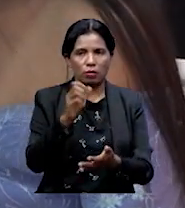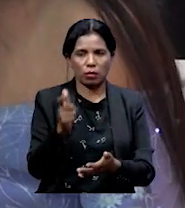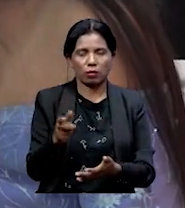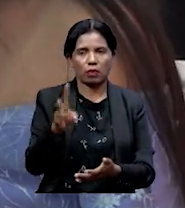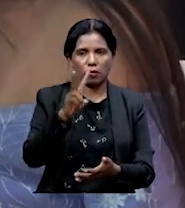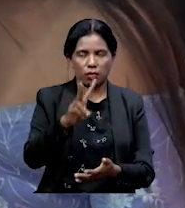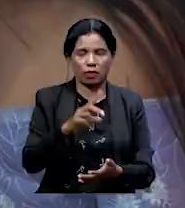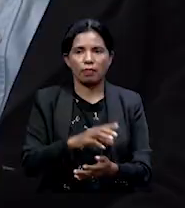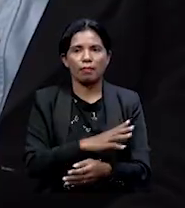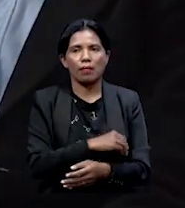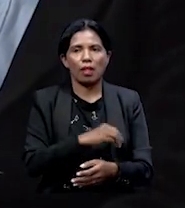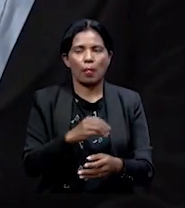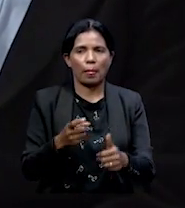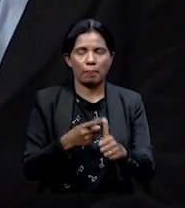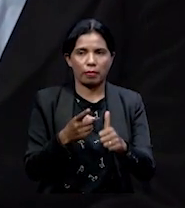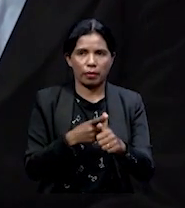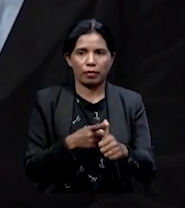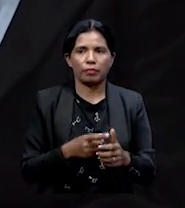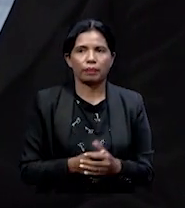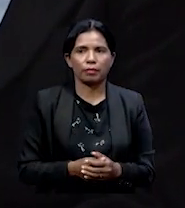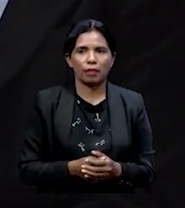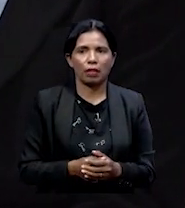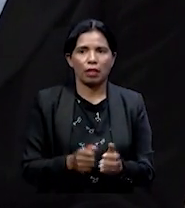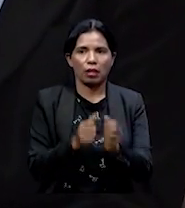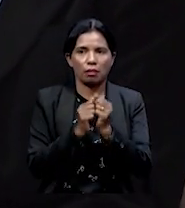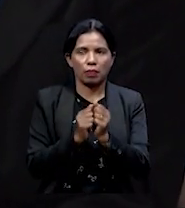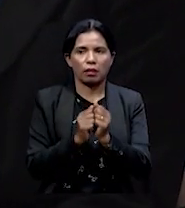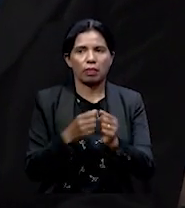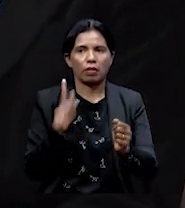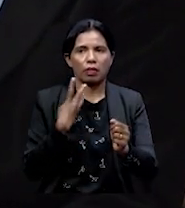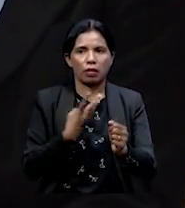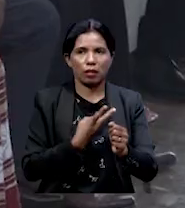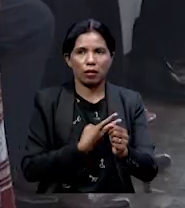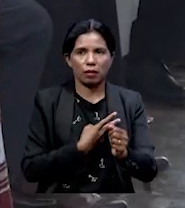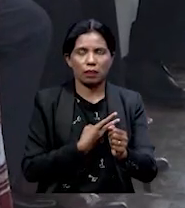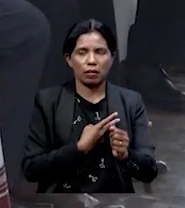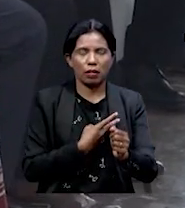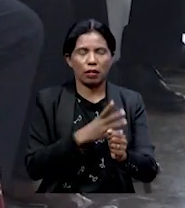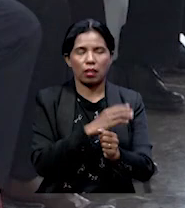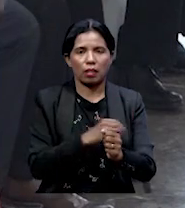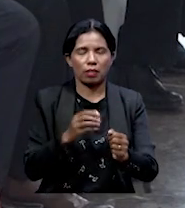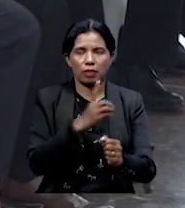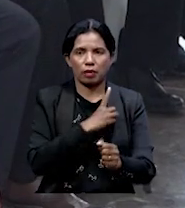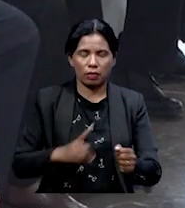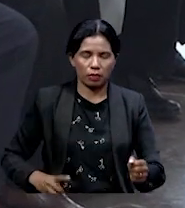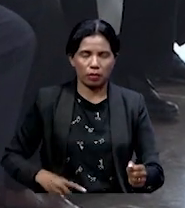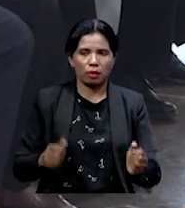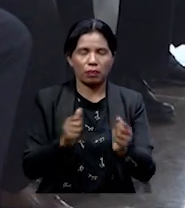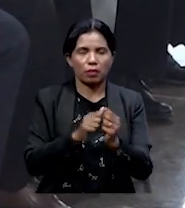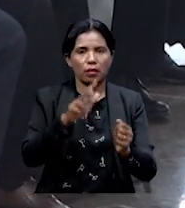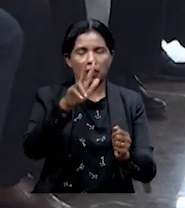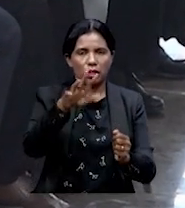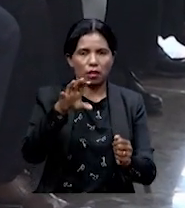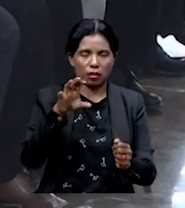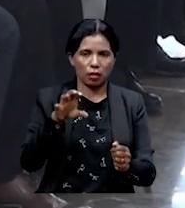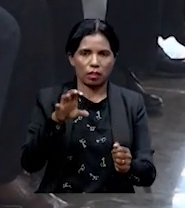e dane ba etapa primeiro nia. E total hamutuk nebe ma kuhin ita halo judiciário hamutuk 313